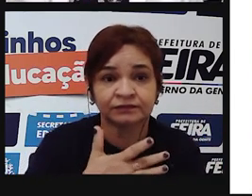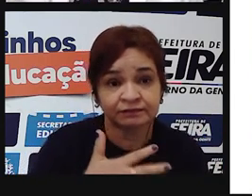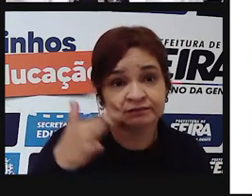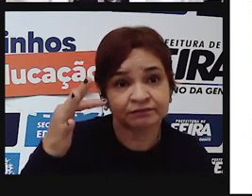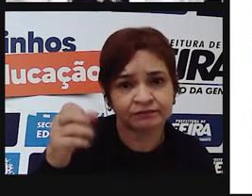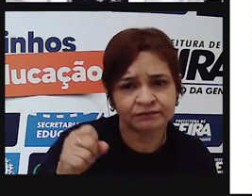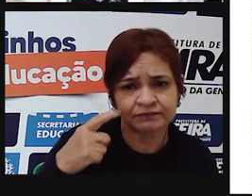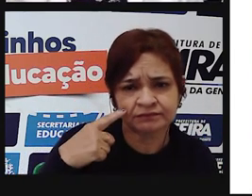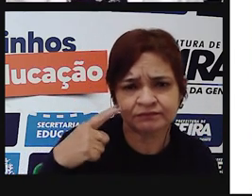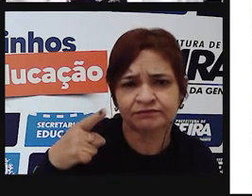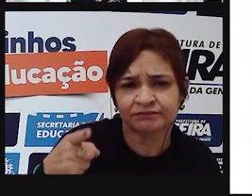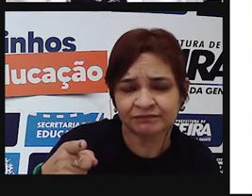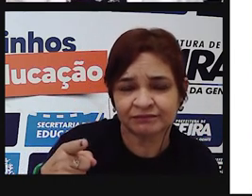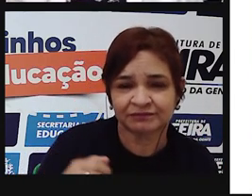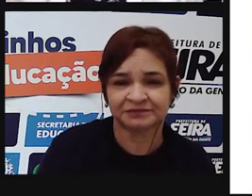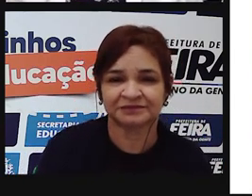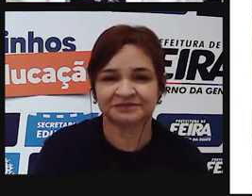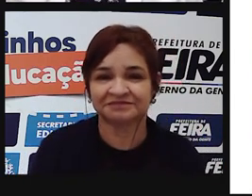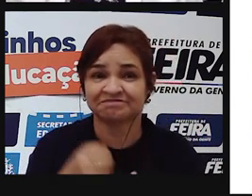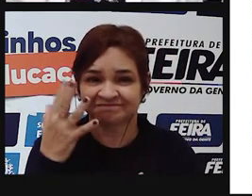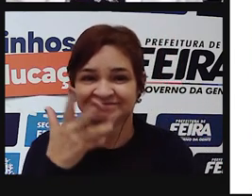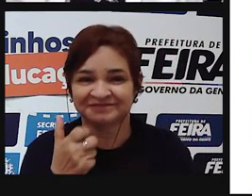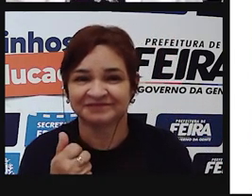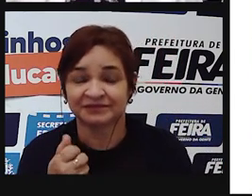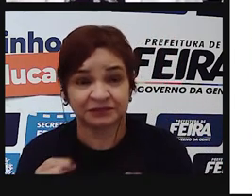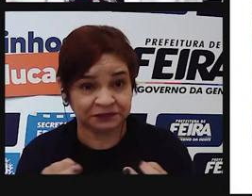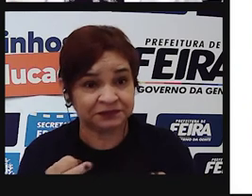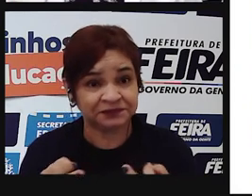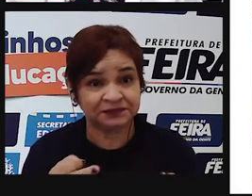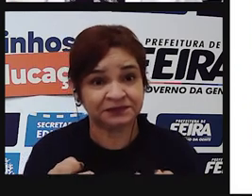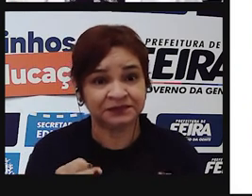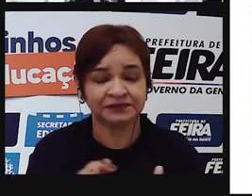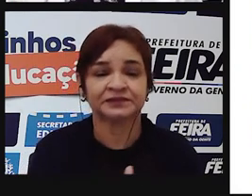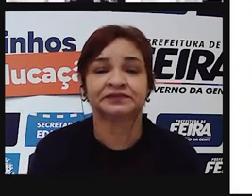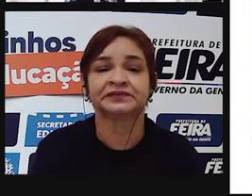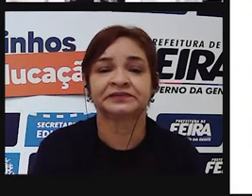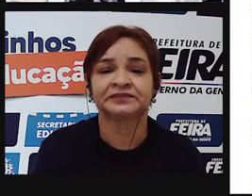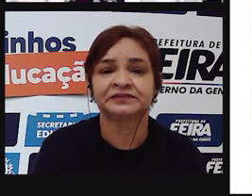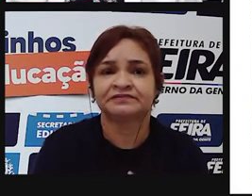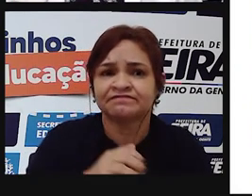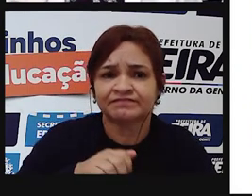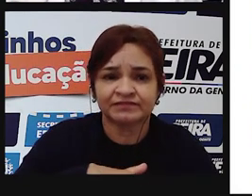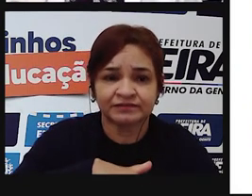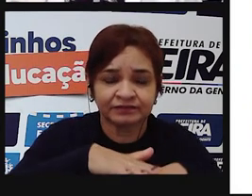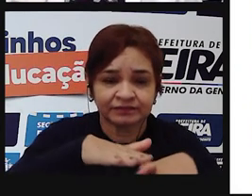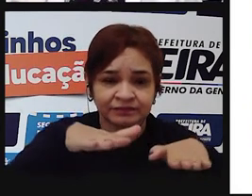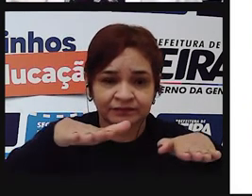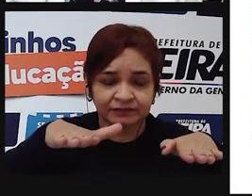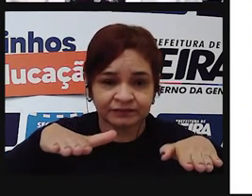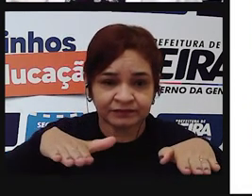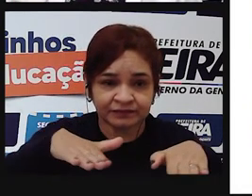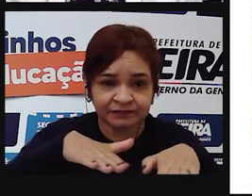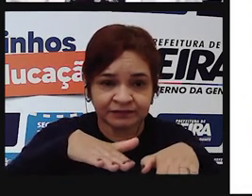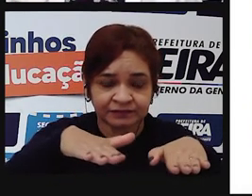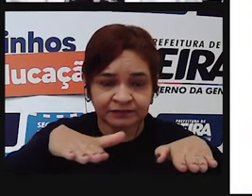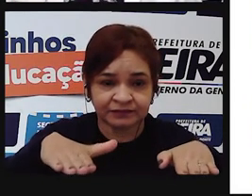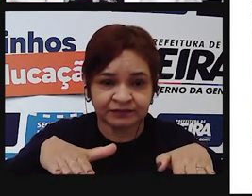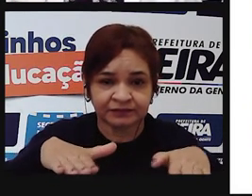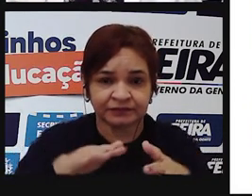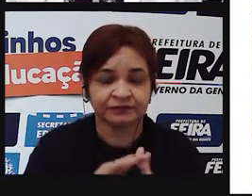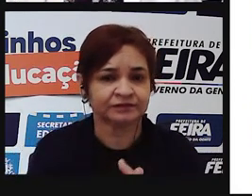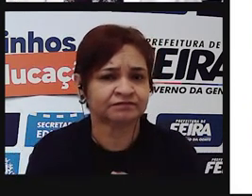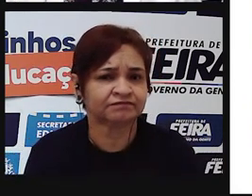de Santana, que é uma cidade privilegiada nesse aspecto por ser, ó, uma cidade plana. Feira de Santana não